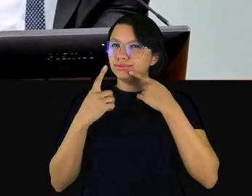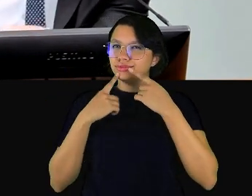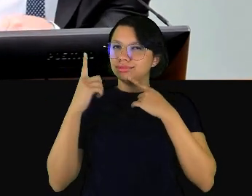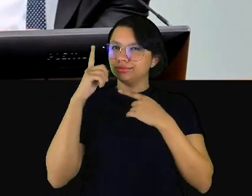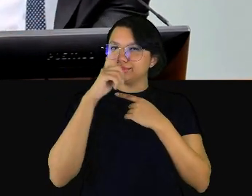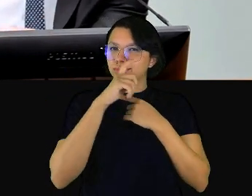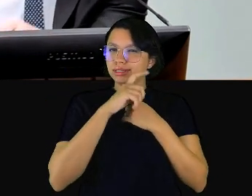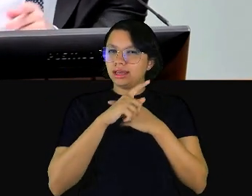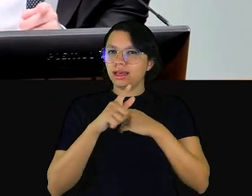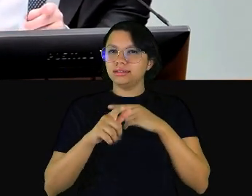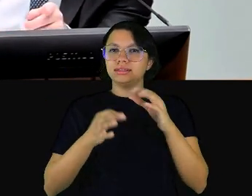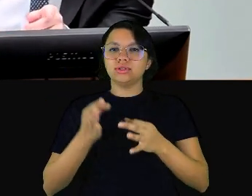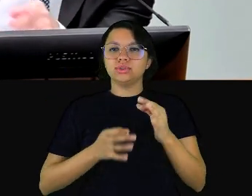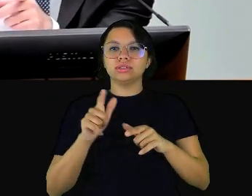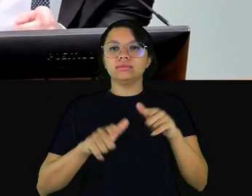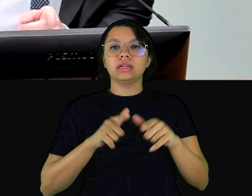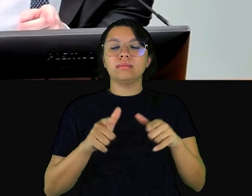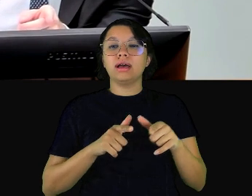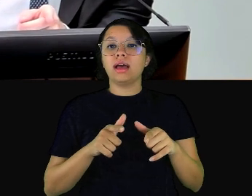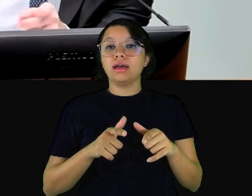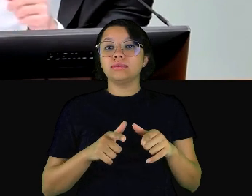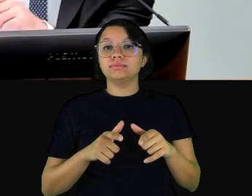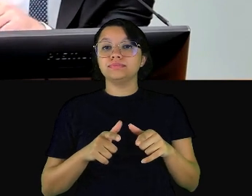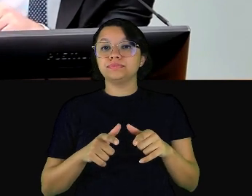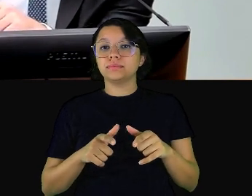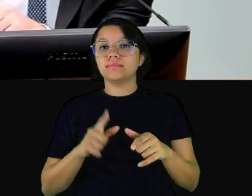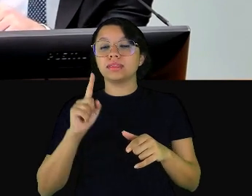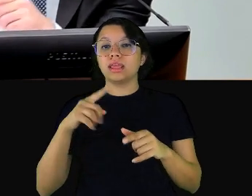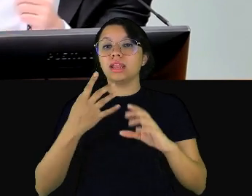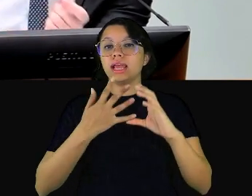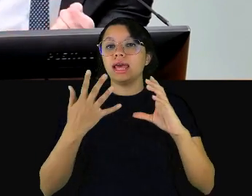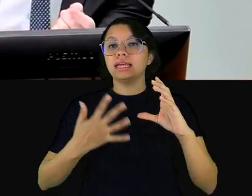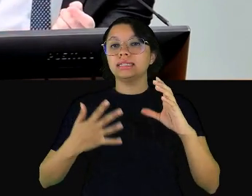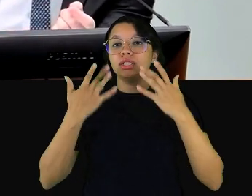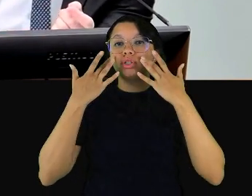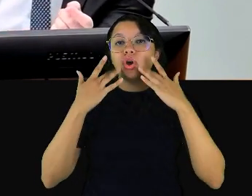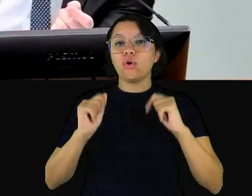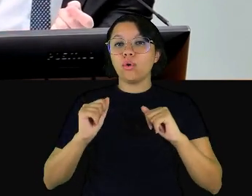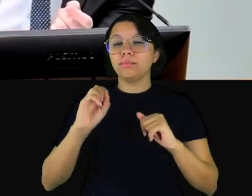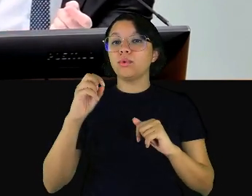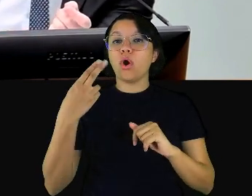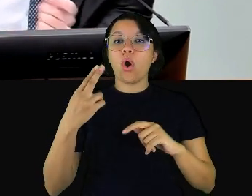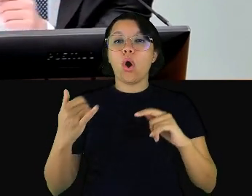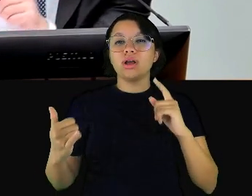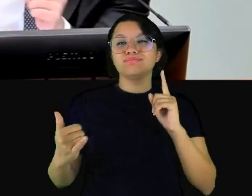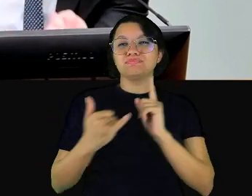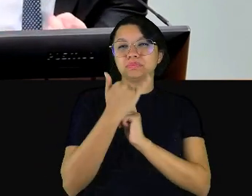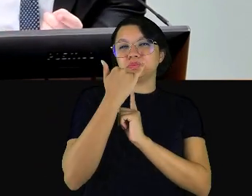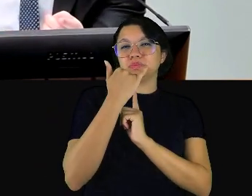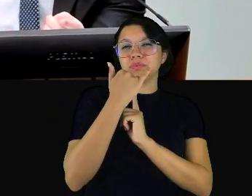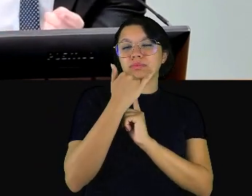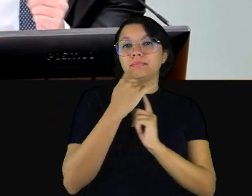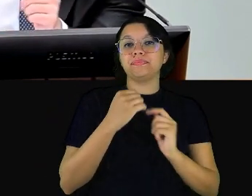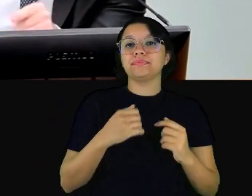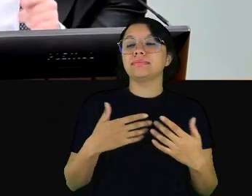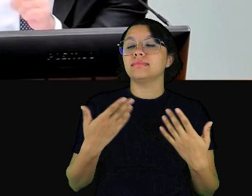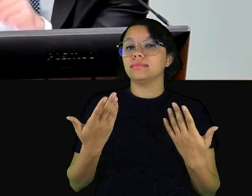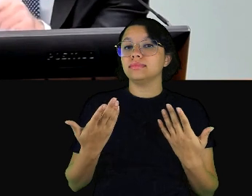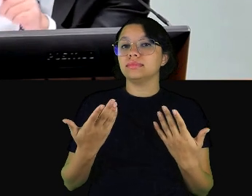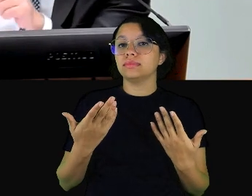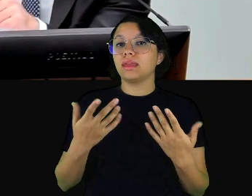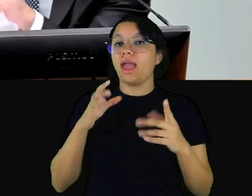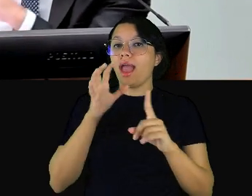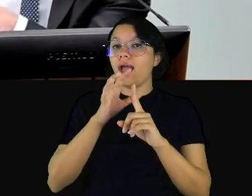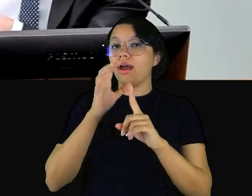Que discussão é essa? Discussão se ele é de característica comum ou acidentária. Porque ali sim vão dar